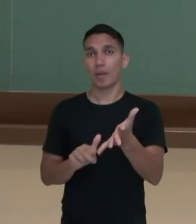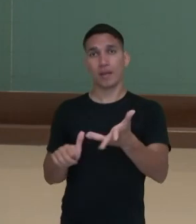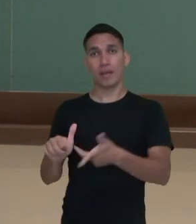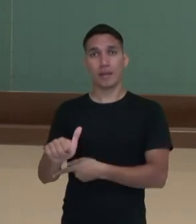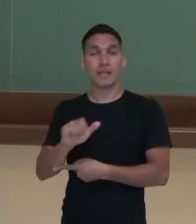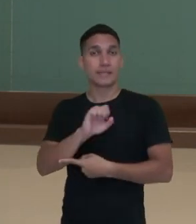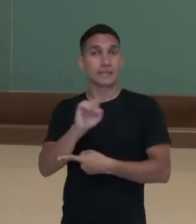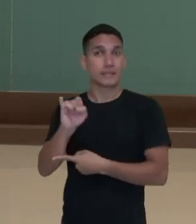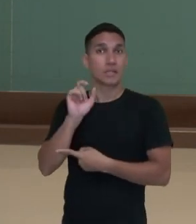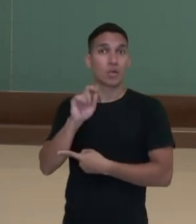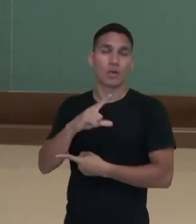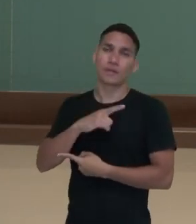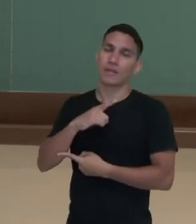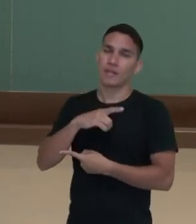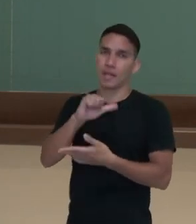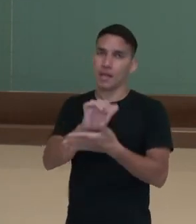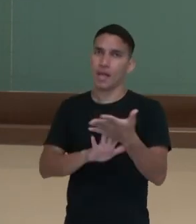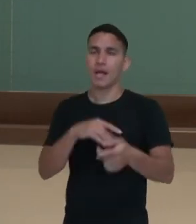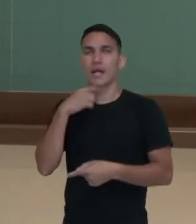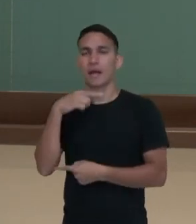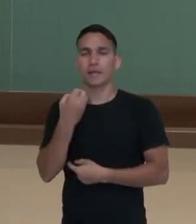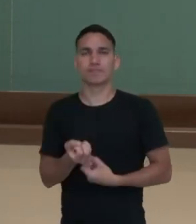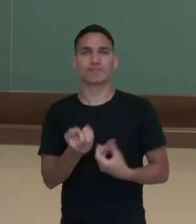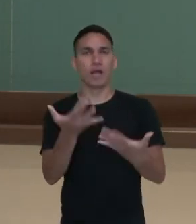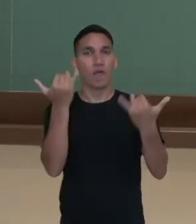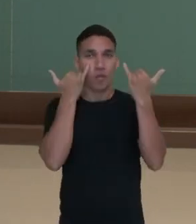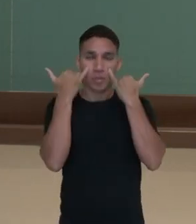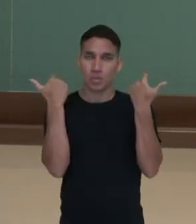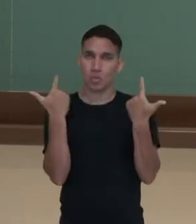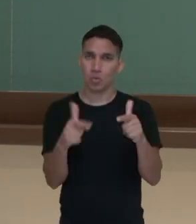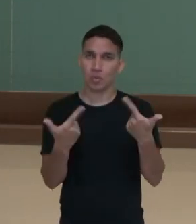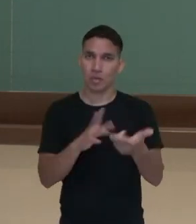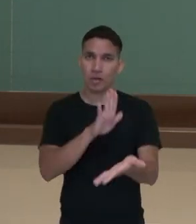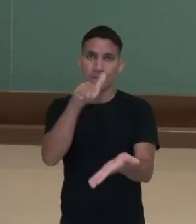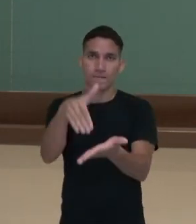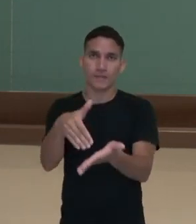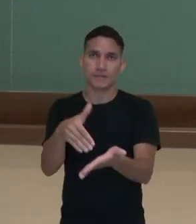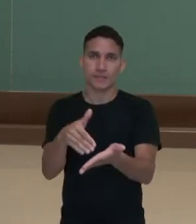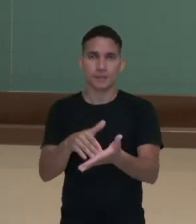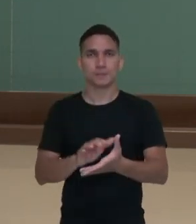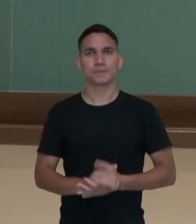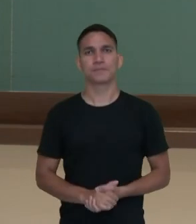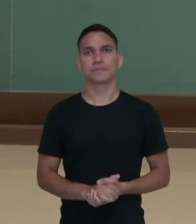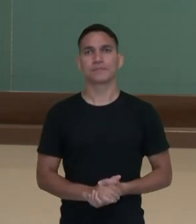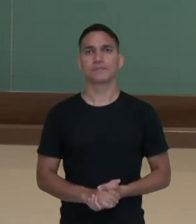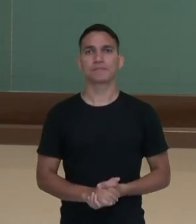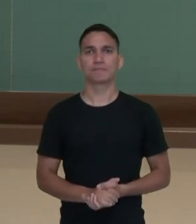substância, caso o exercício não te forneça esses dados aí no finalzinho do enunciado.